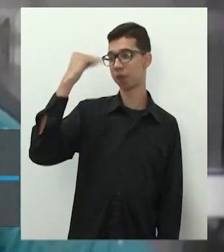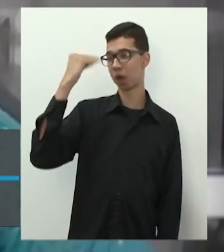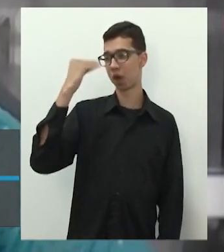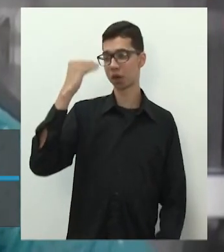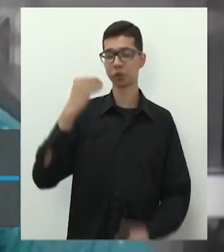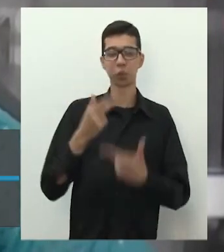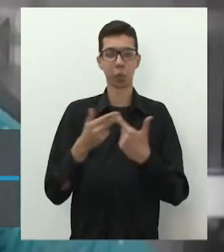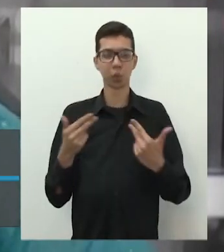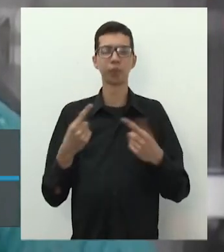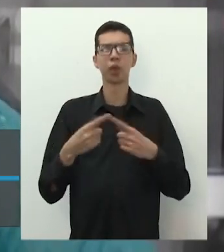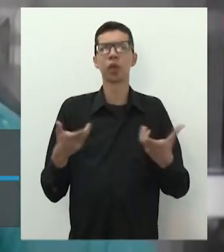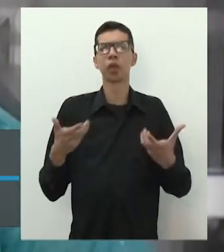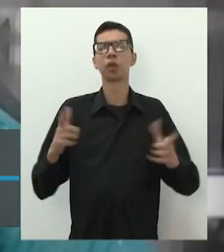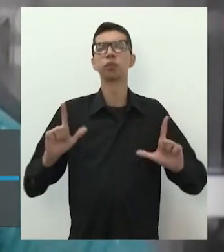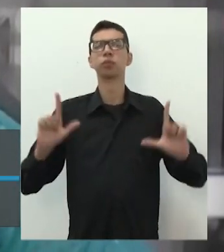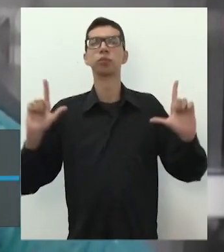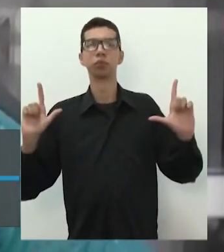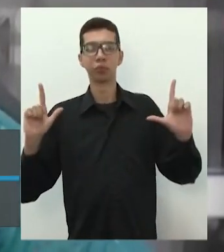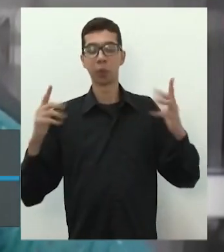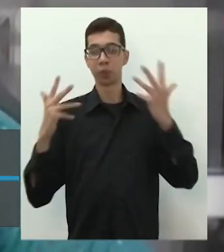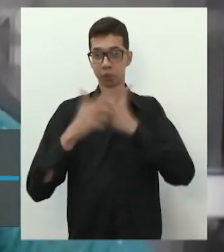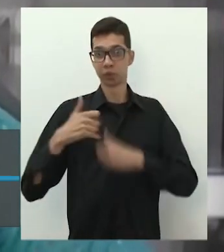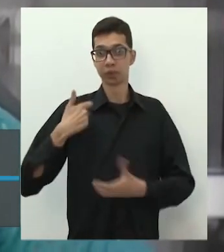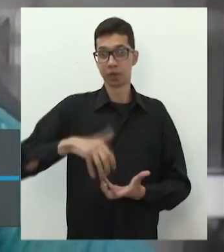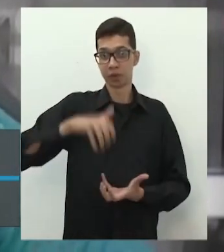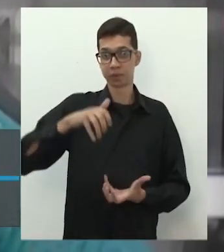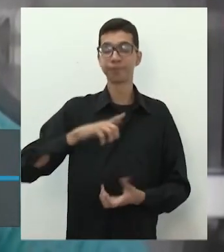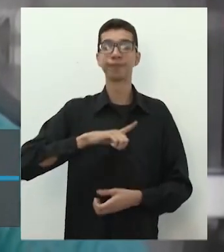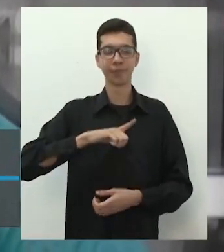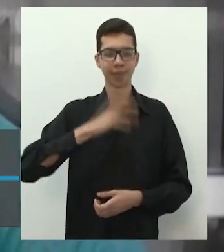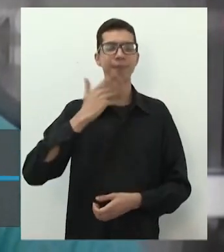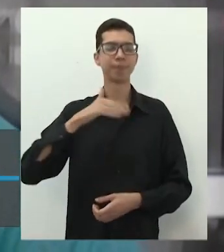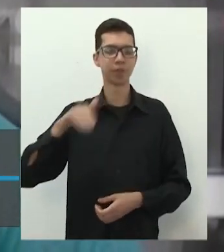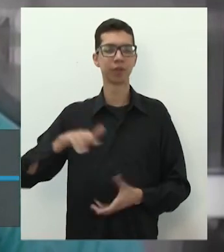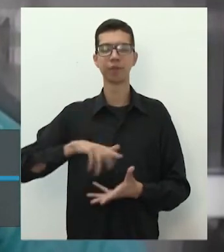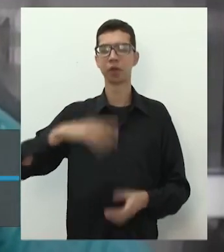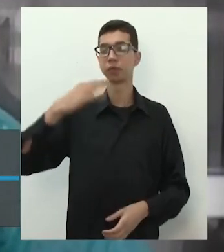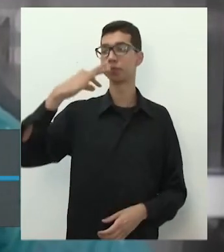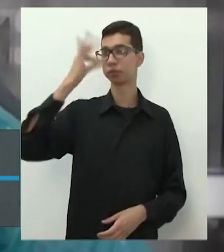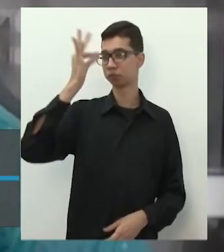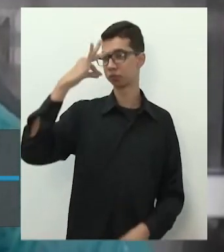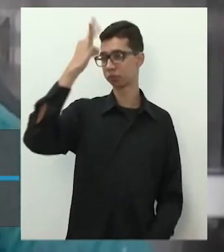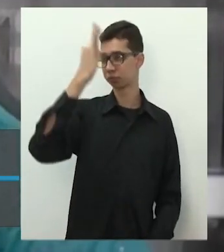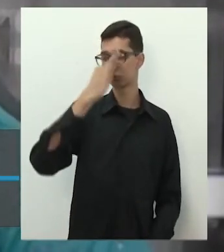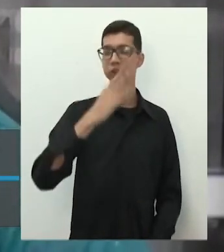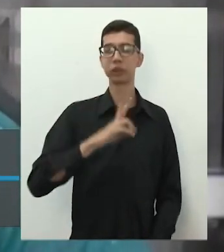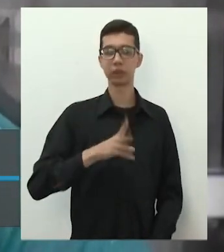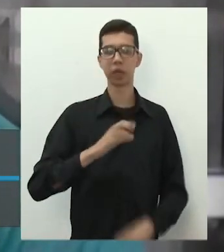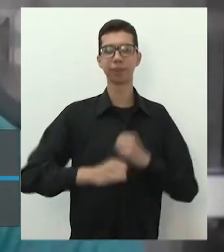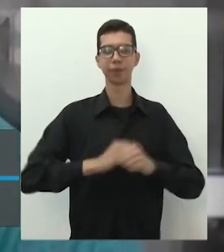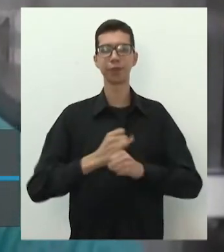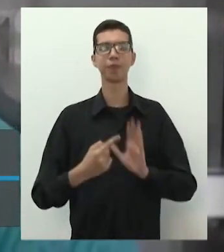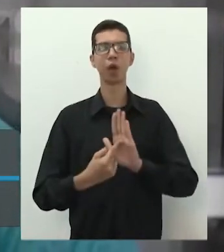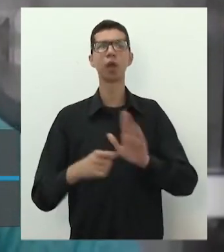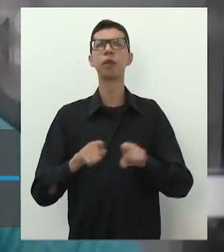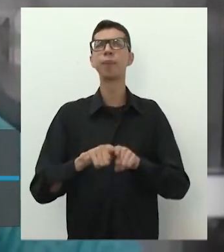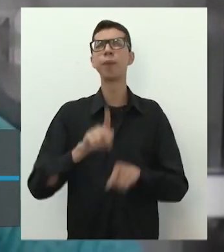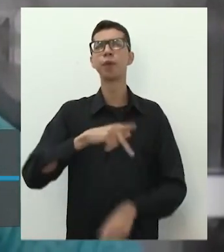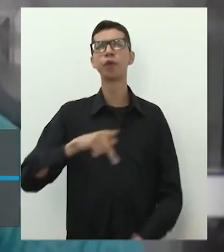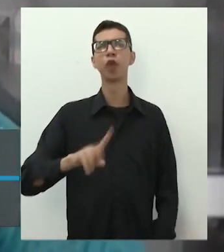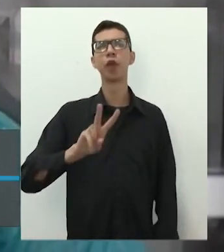tem uma colocação aqui com relação a essa imagem, né, que os adolescentes querem criar na